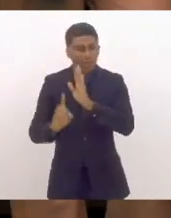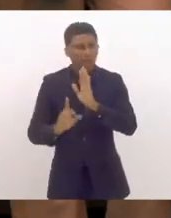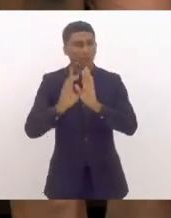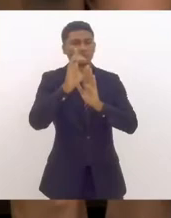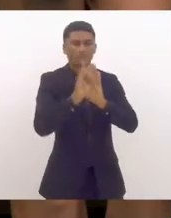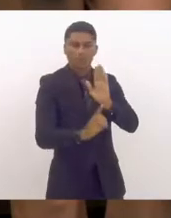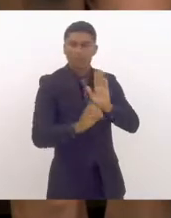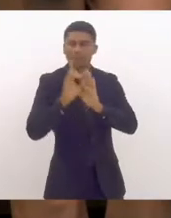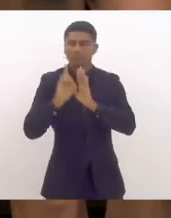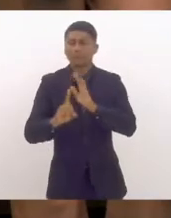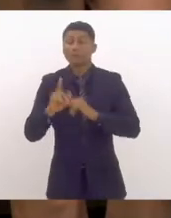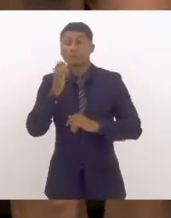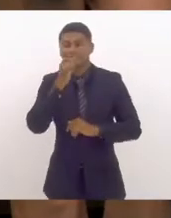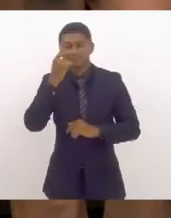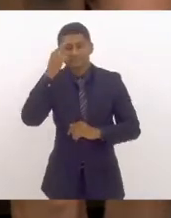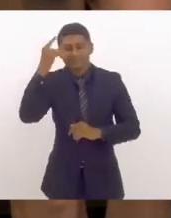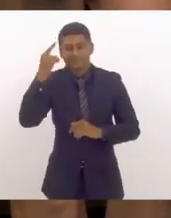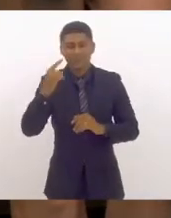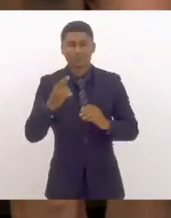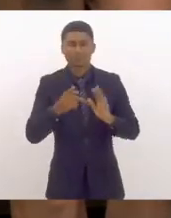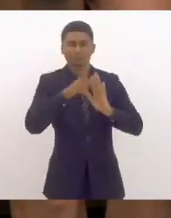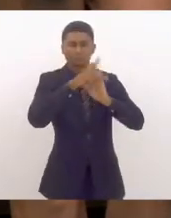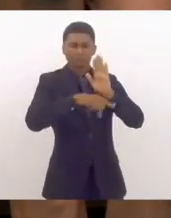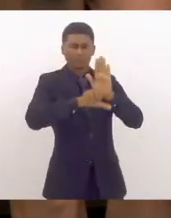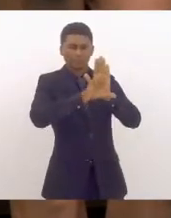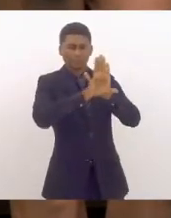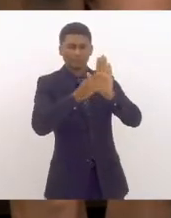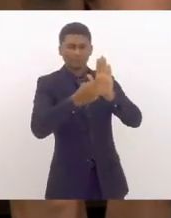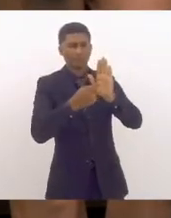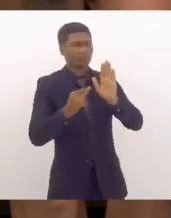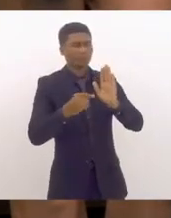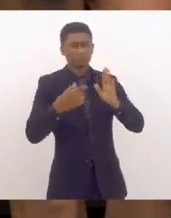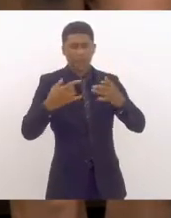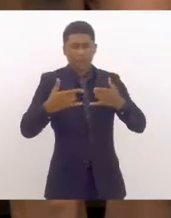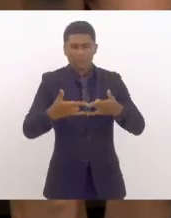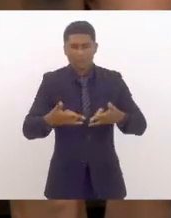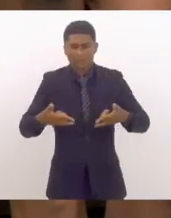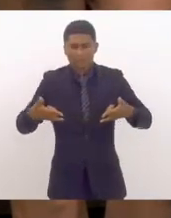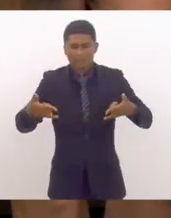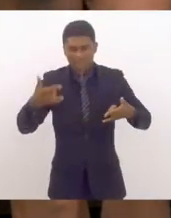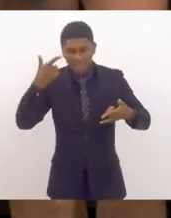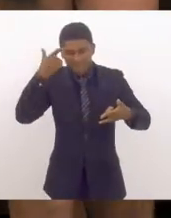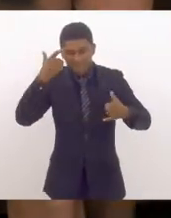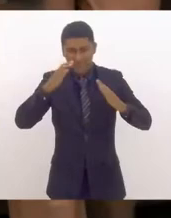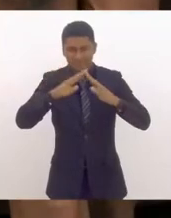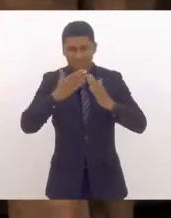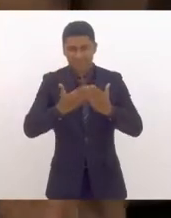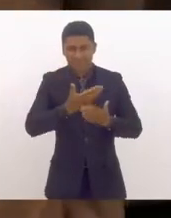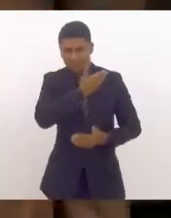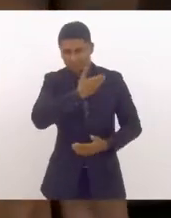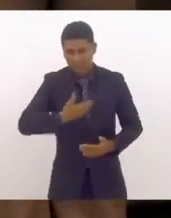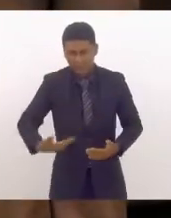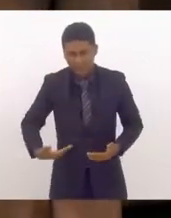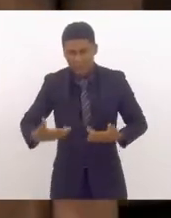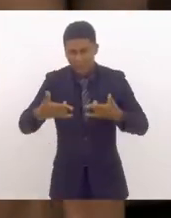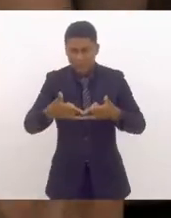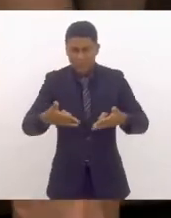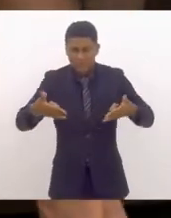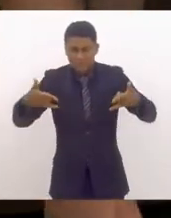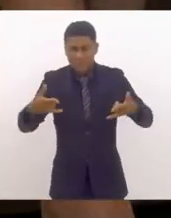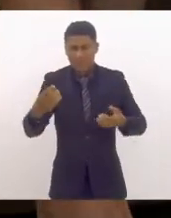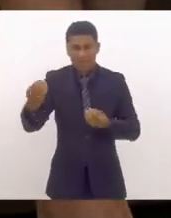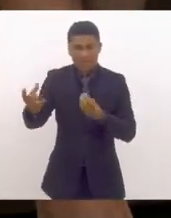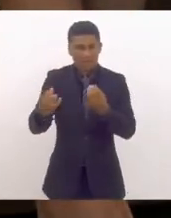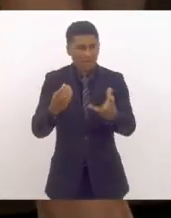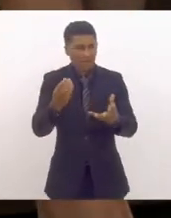Quando construímos aqui o projeto de distribuição de absorventes nas escolas públicas do Estado, foi justamente por reconhecer que